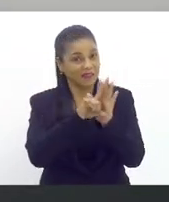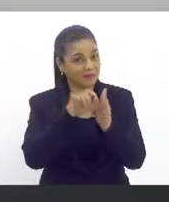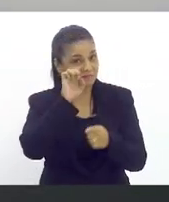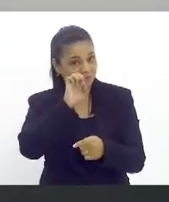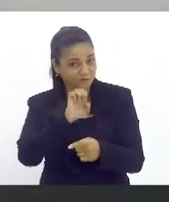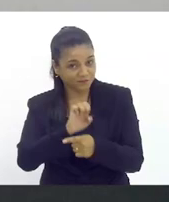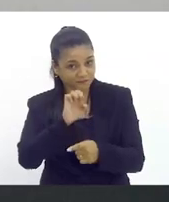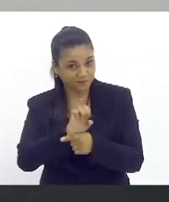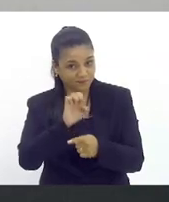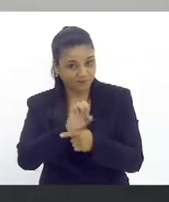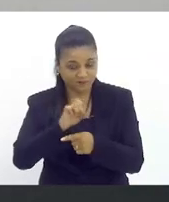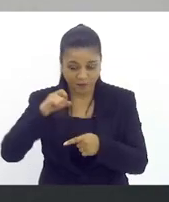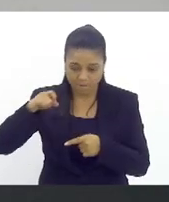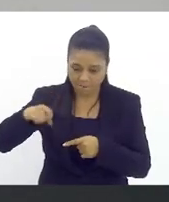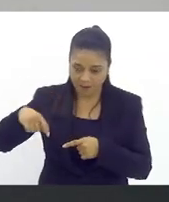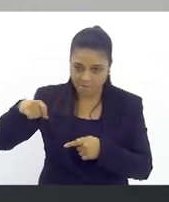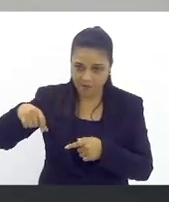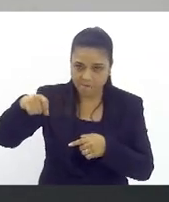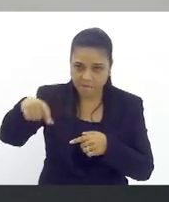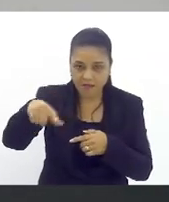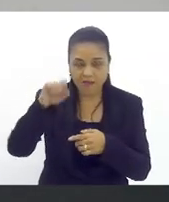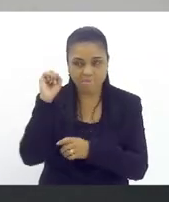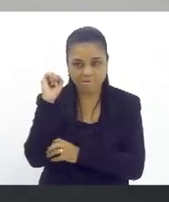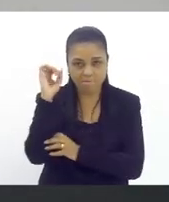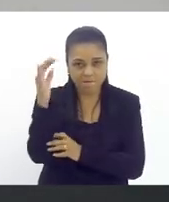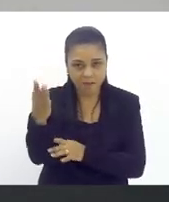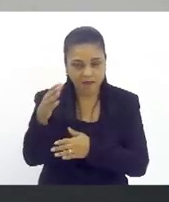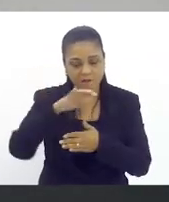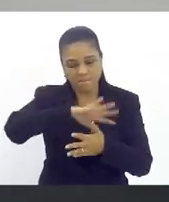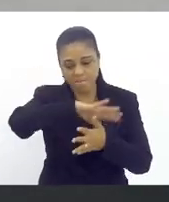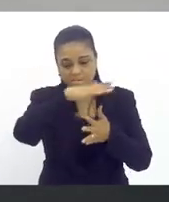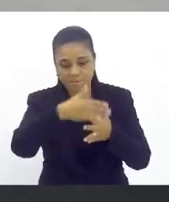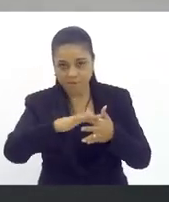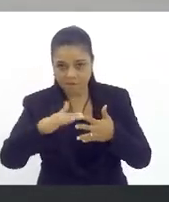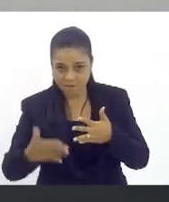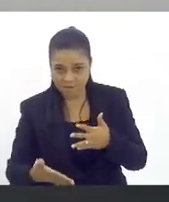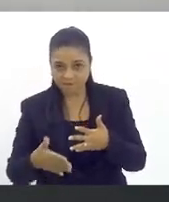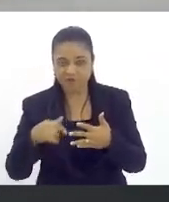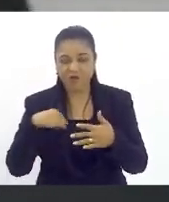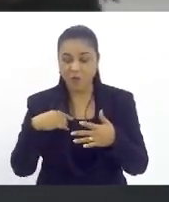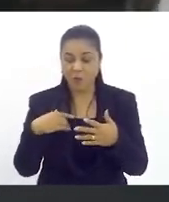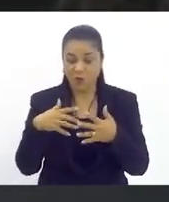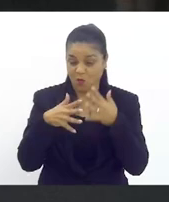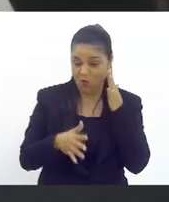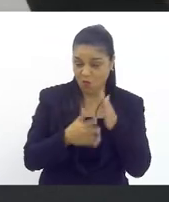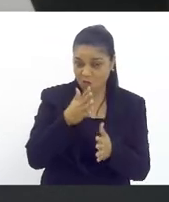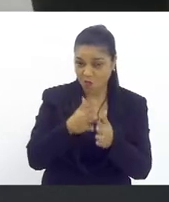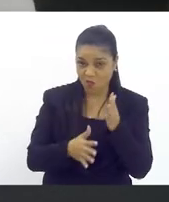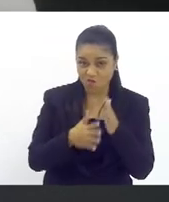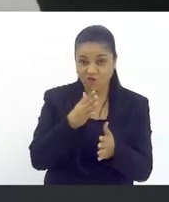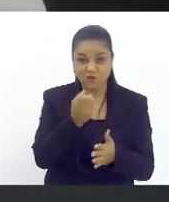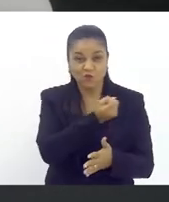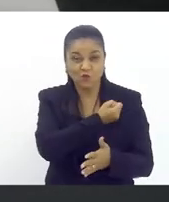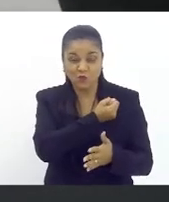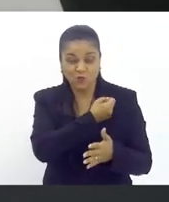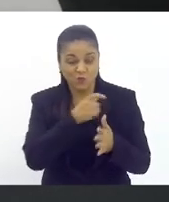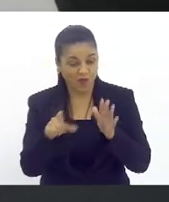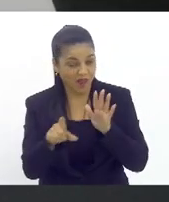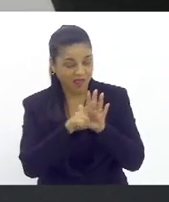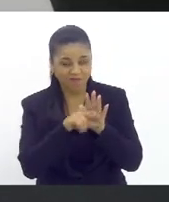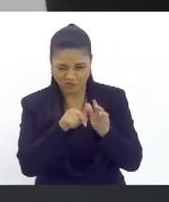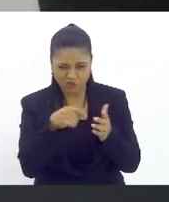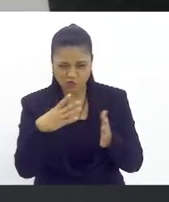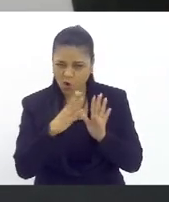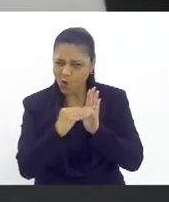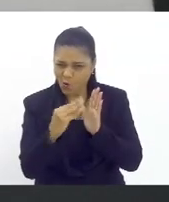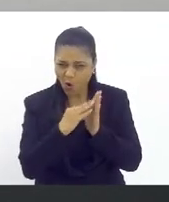recomposição da Mata Atlântica que é a lei não eu me confundo com o número das leis mas é eu acho que vocês têm cópia dela em